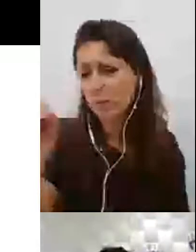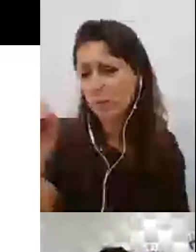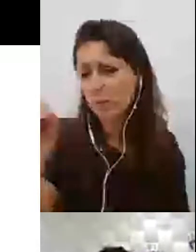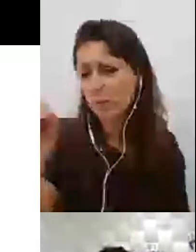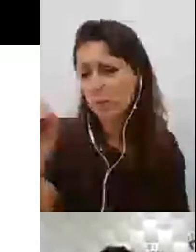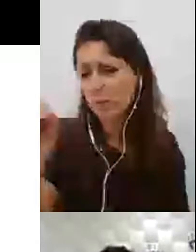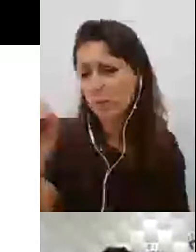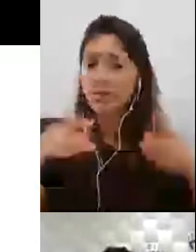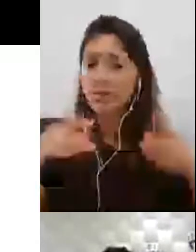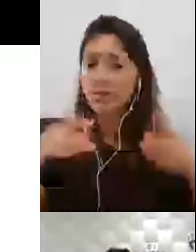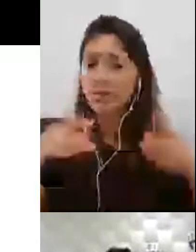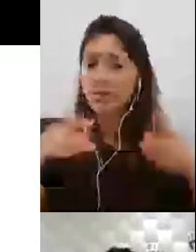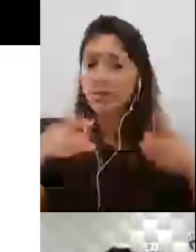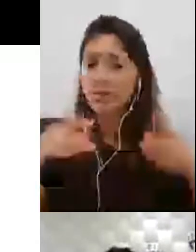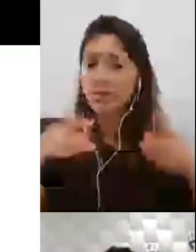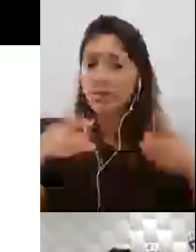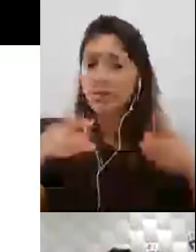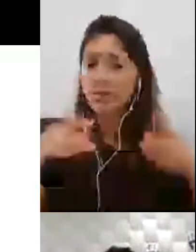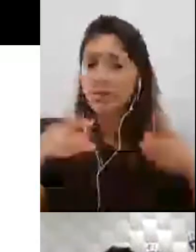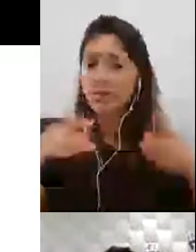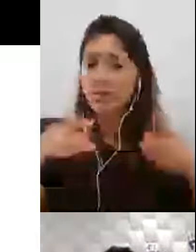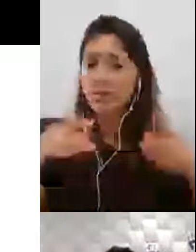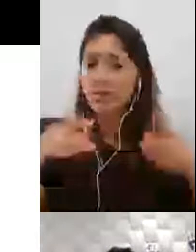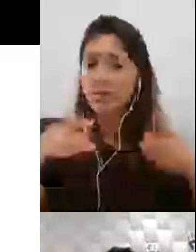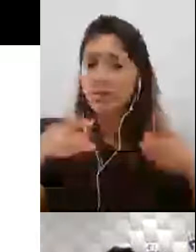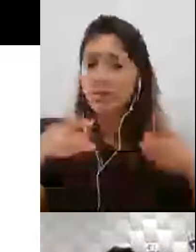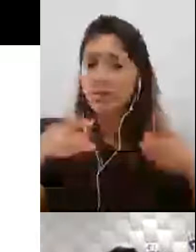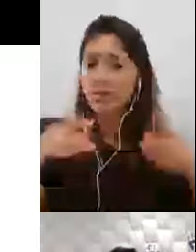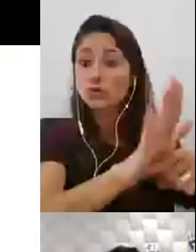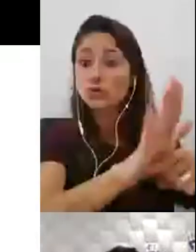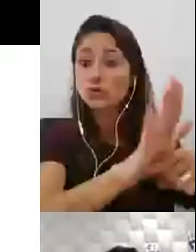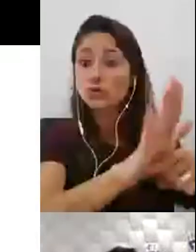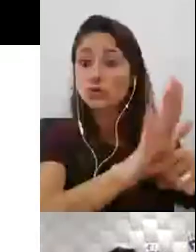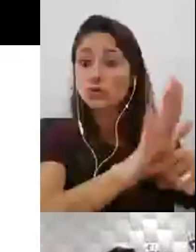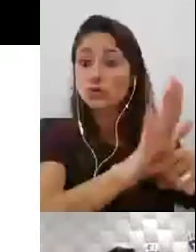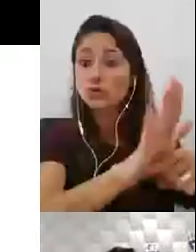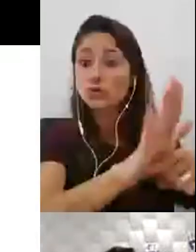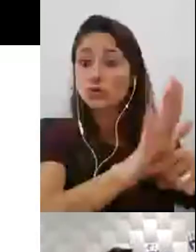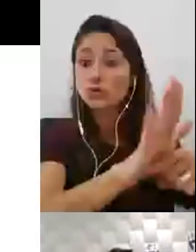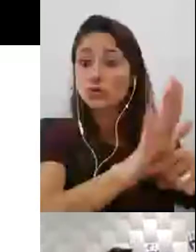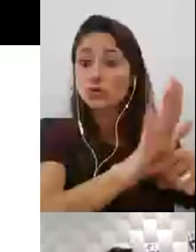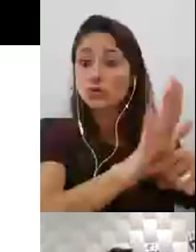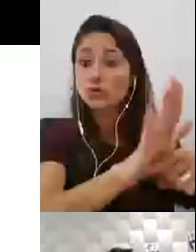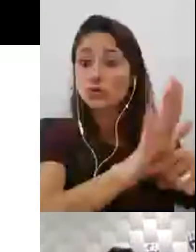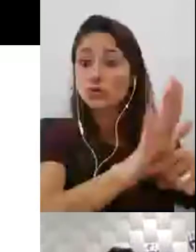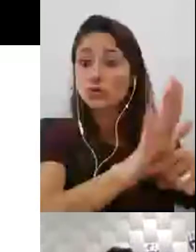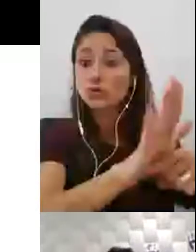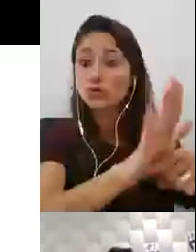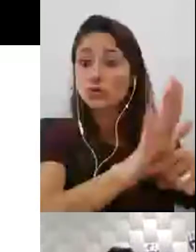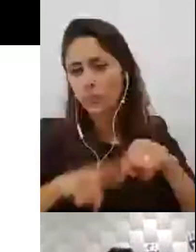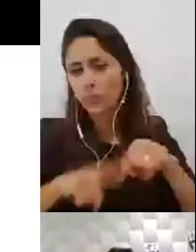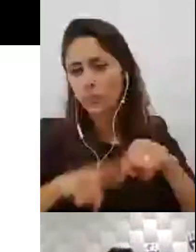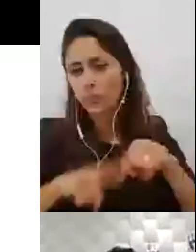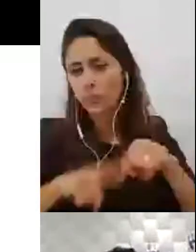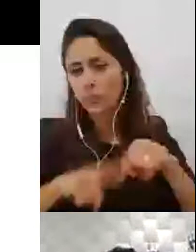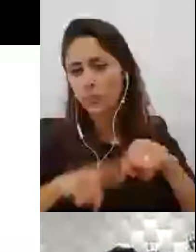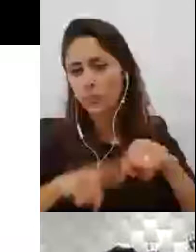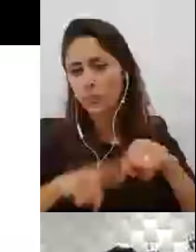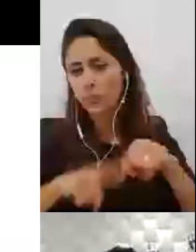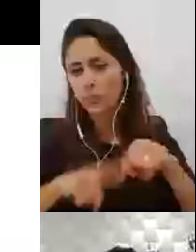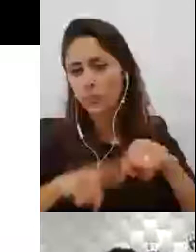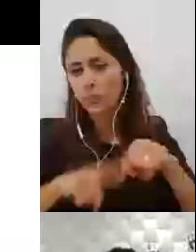essa ambulância está atendendo e salvando vidas graças a um produto Bosch que está ali dentro. Então, nós transformamos